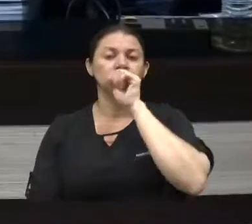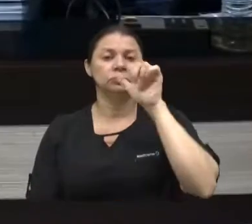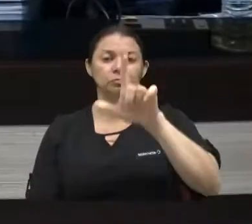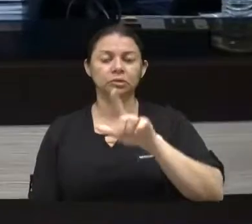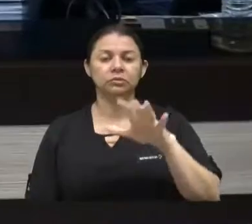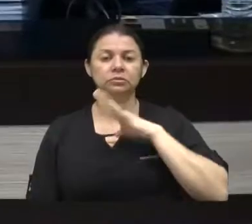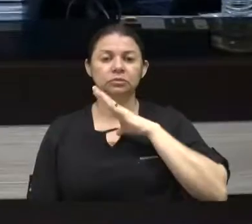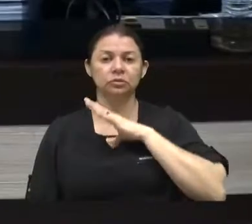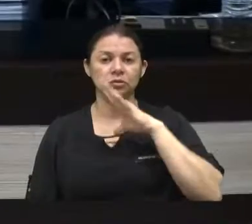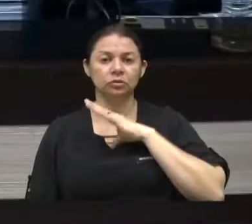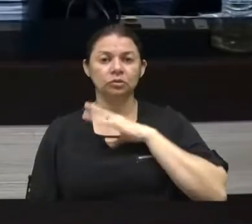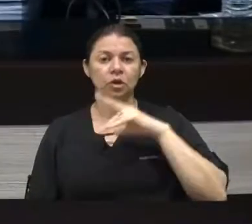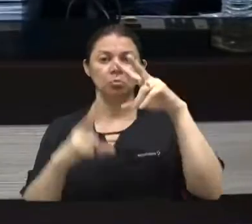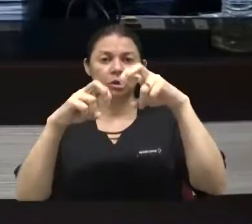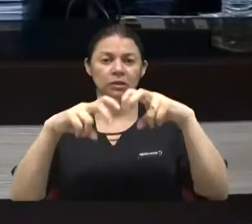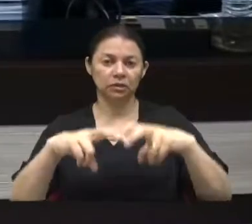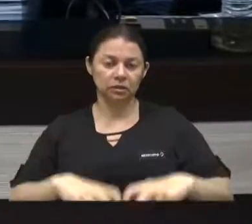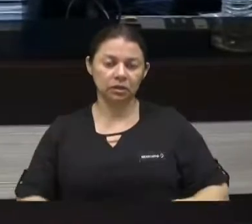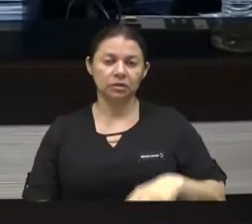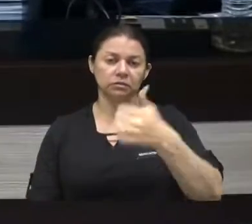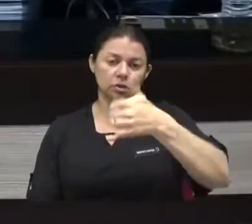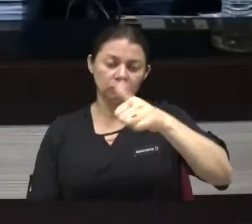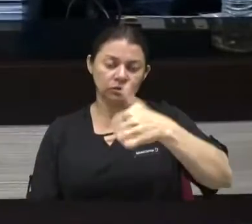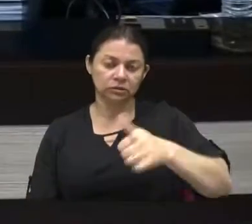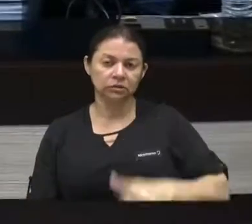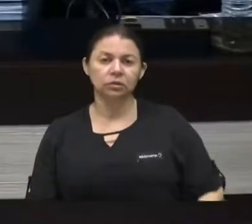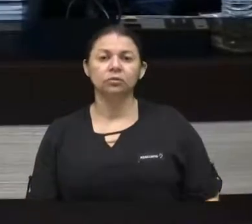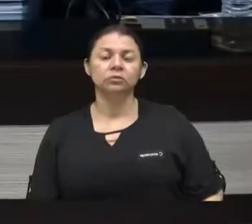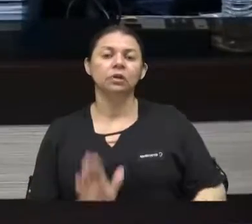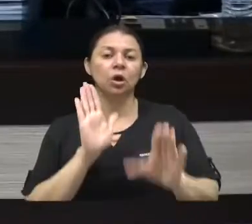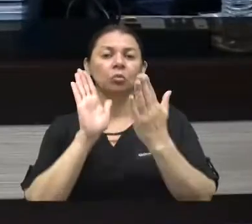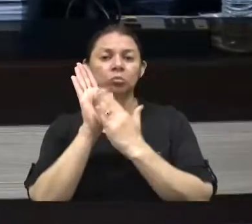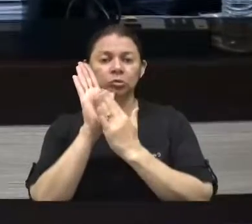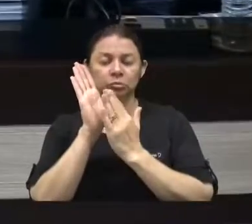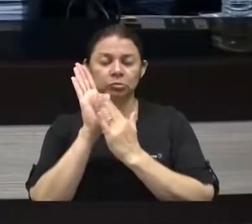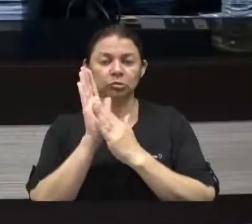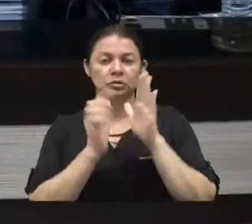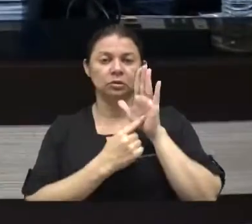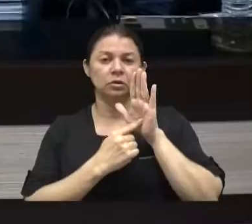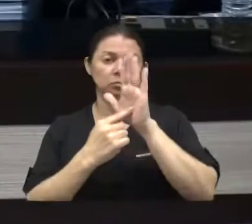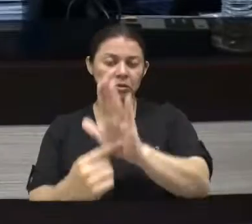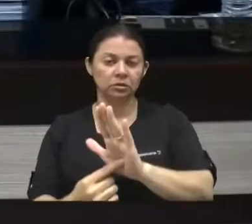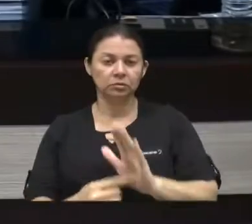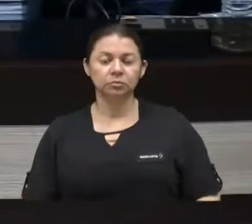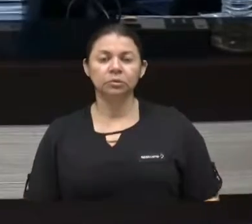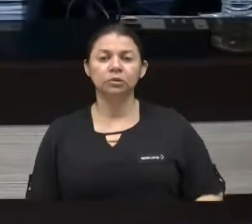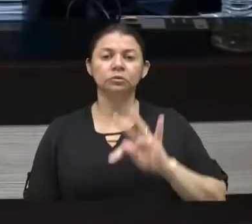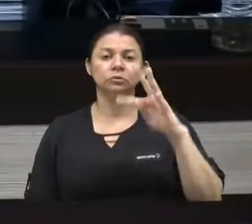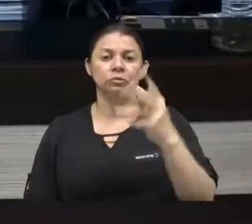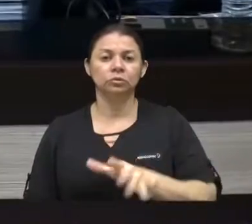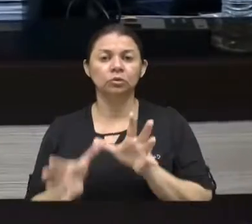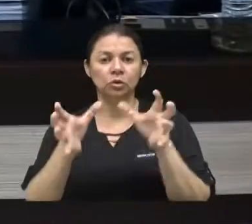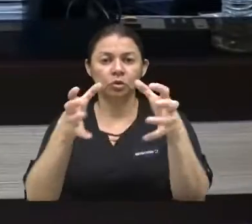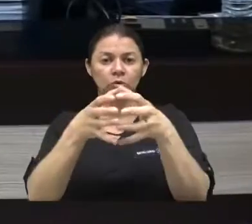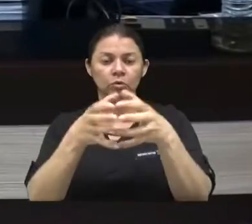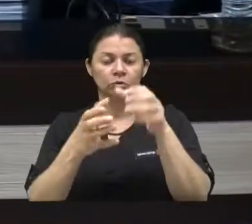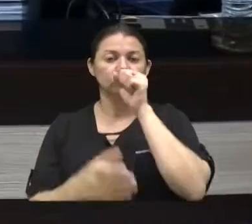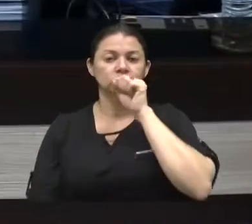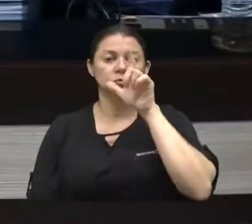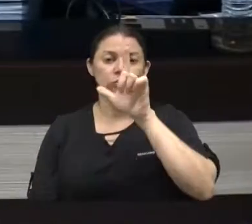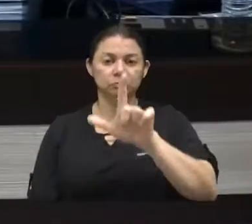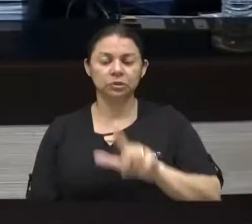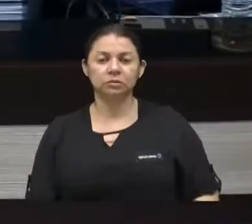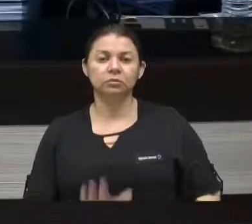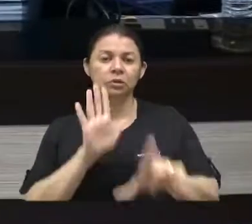proposta, encaminhamos a mensagem necessária à sua apresentação, bem como documentação anexa, no sentido de que a mesma faça parte integrante do projeto de lei